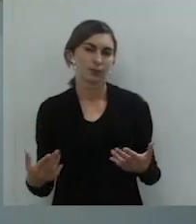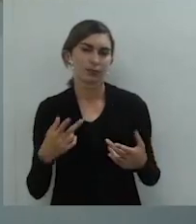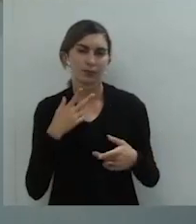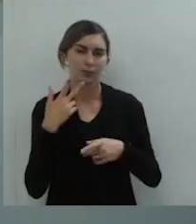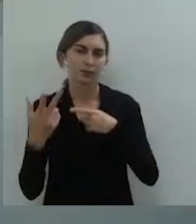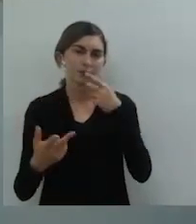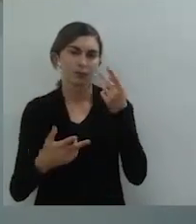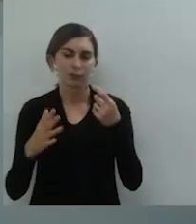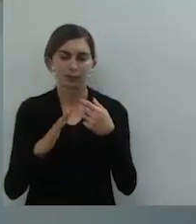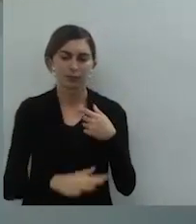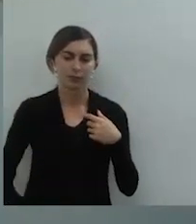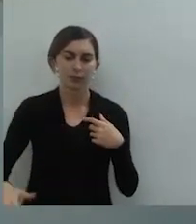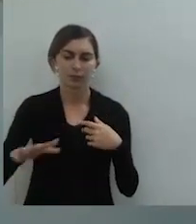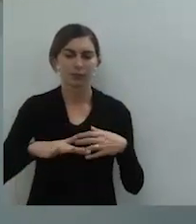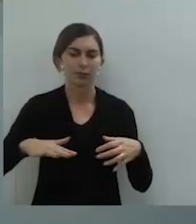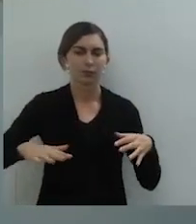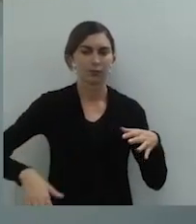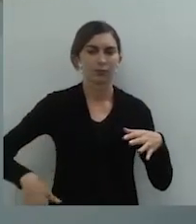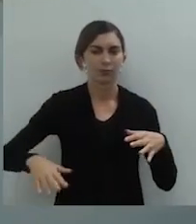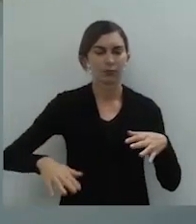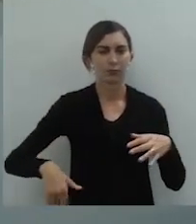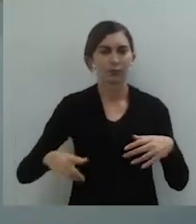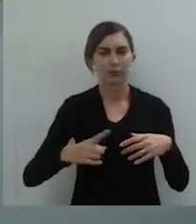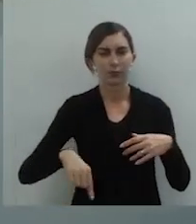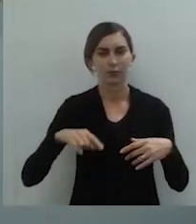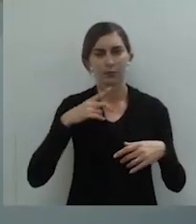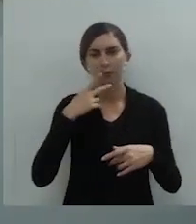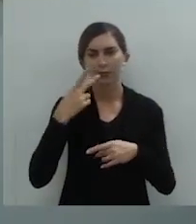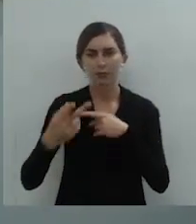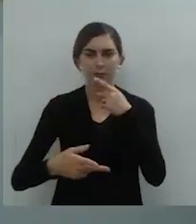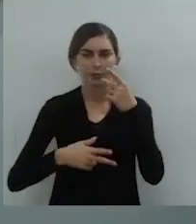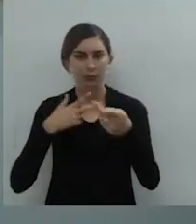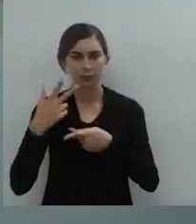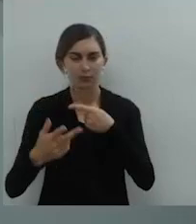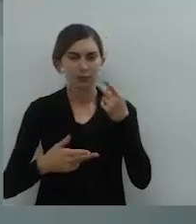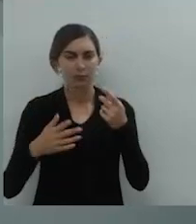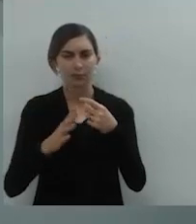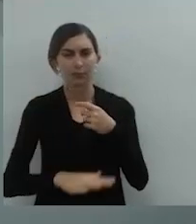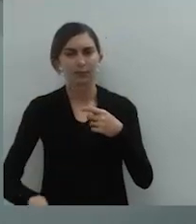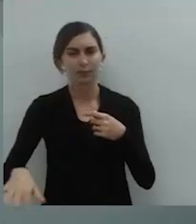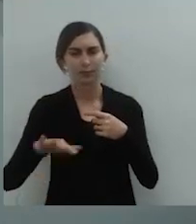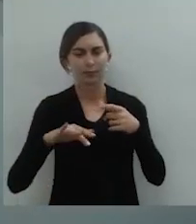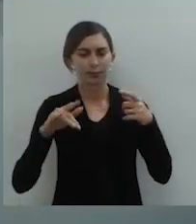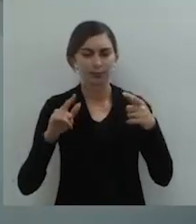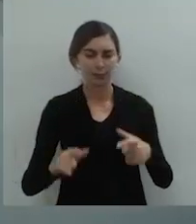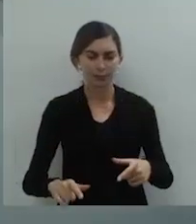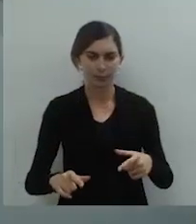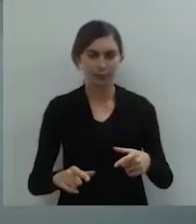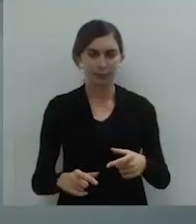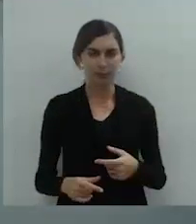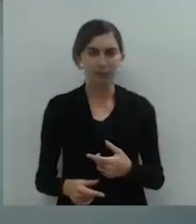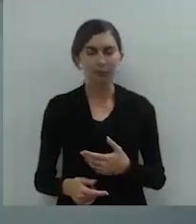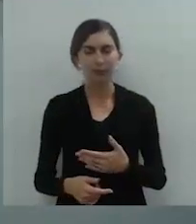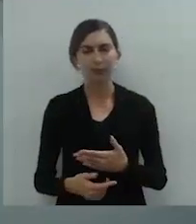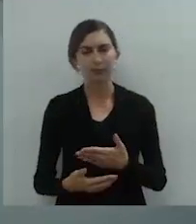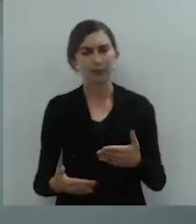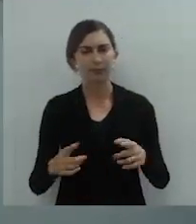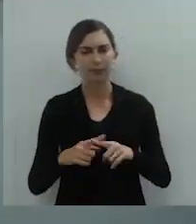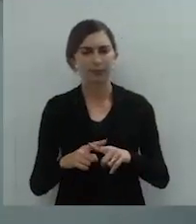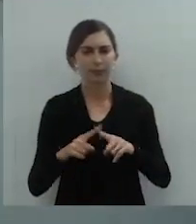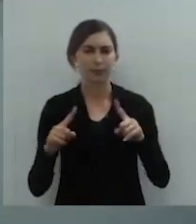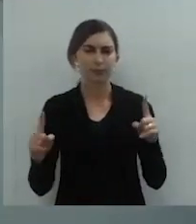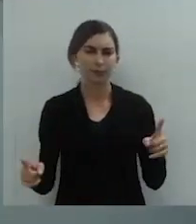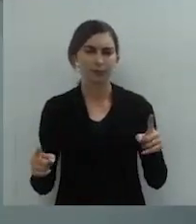de uma área litorânea. Nós estamos falando de um espaço.